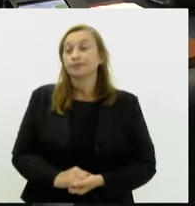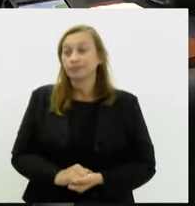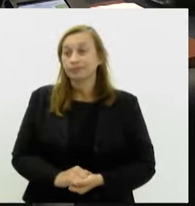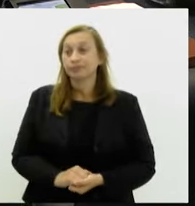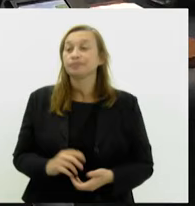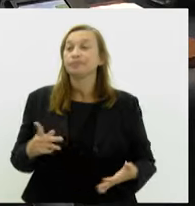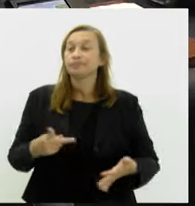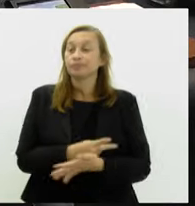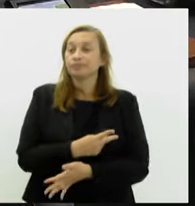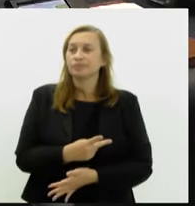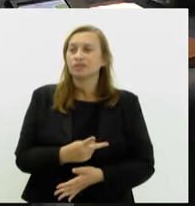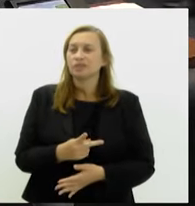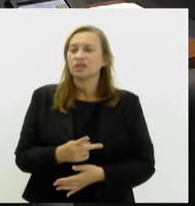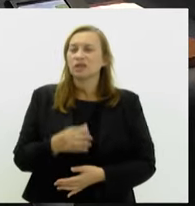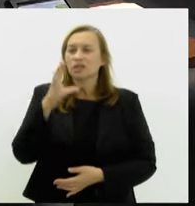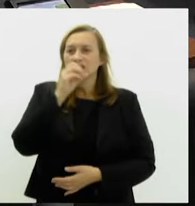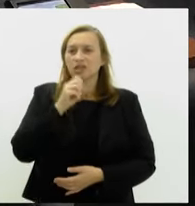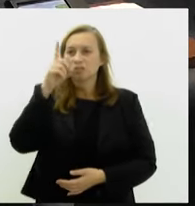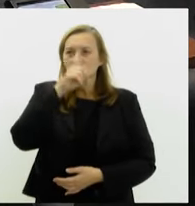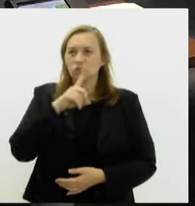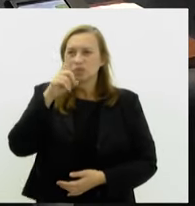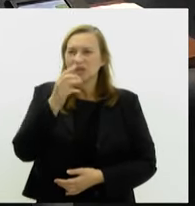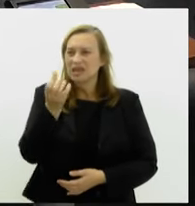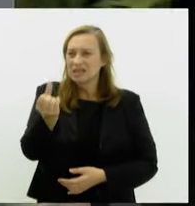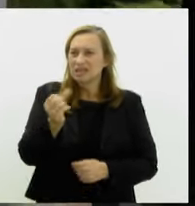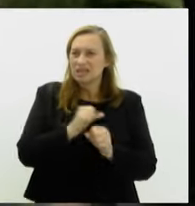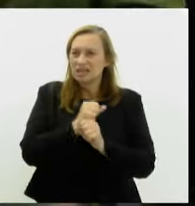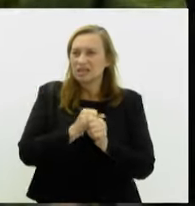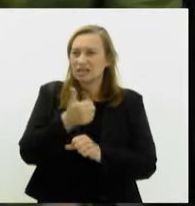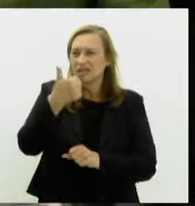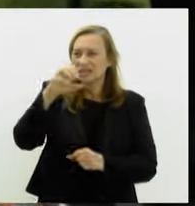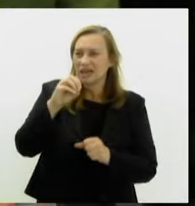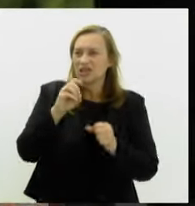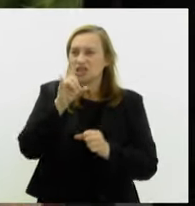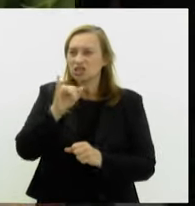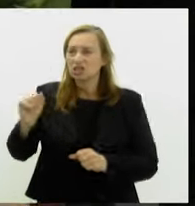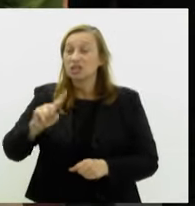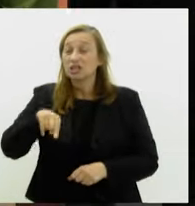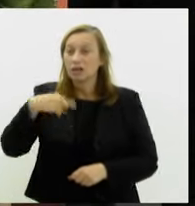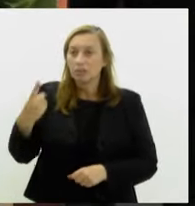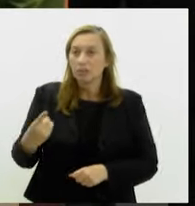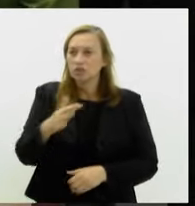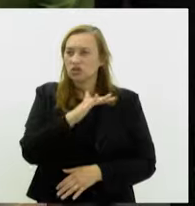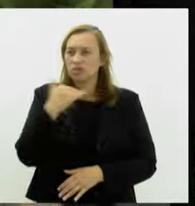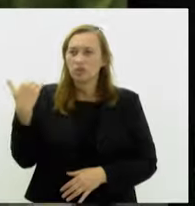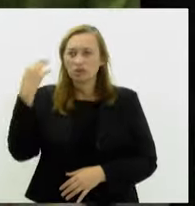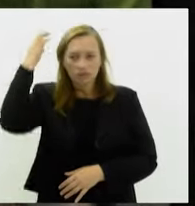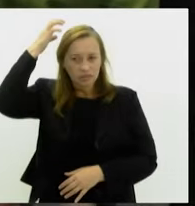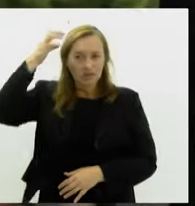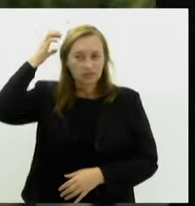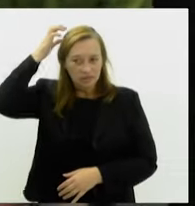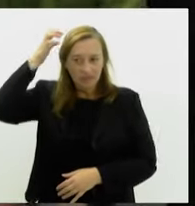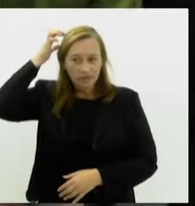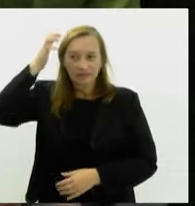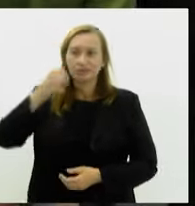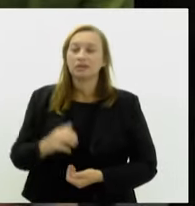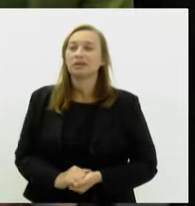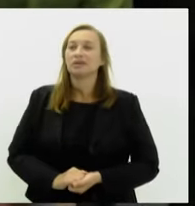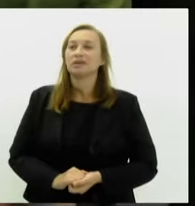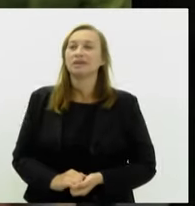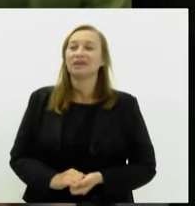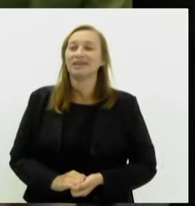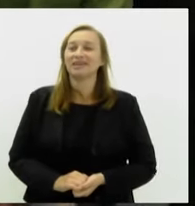que aconteceu esse final de semana, 6 anos e 10 dias depois do assassinato de Marielle Franco, da gente